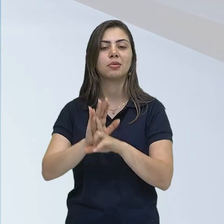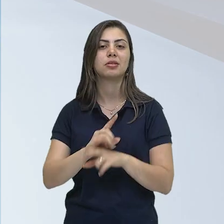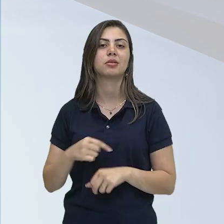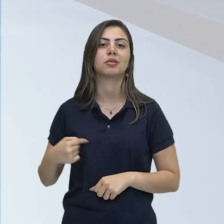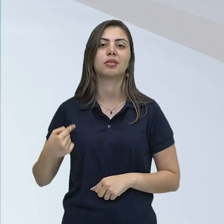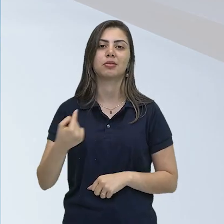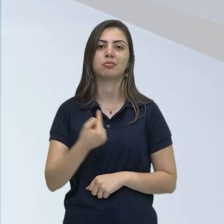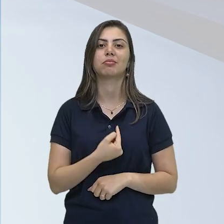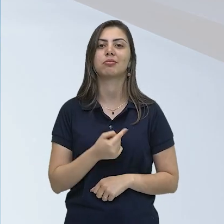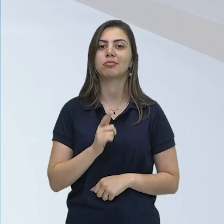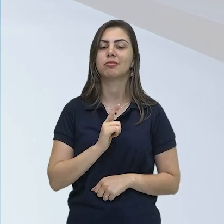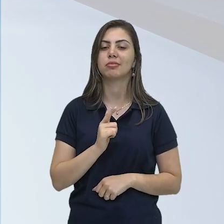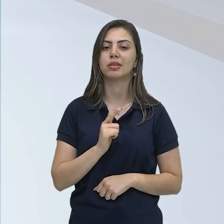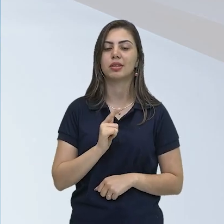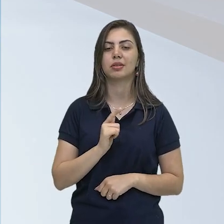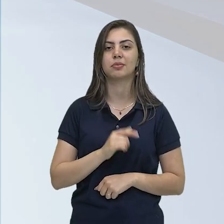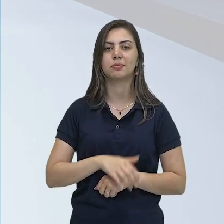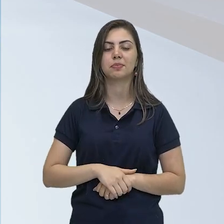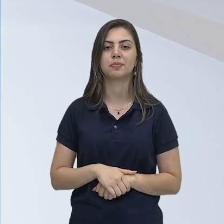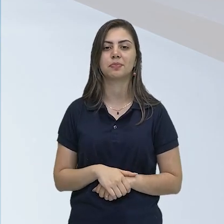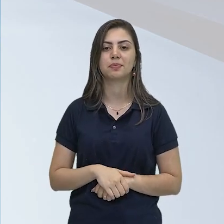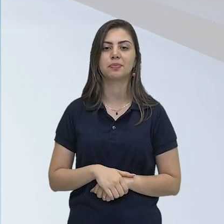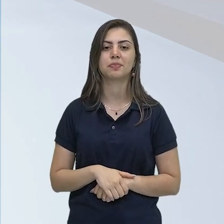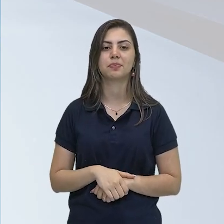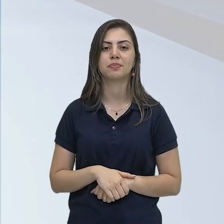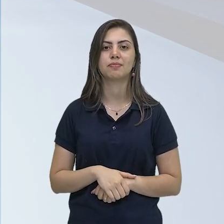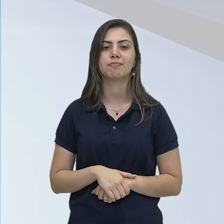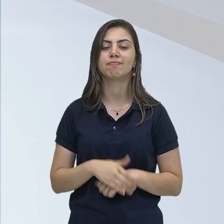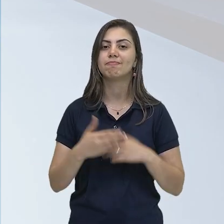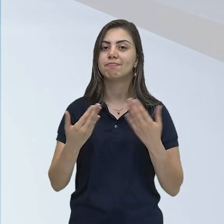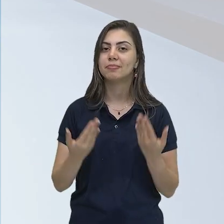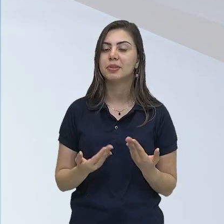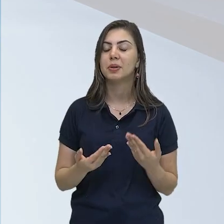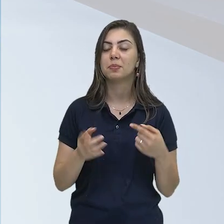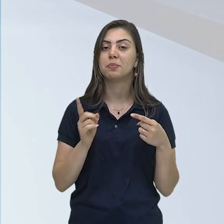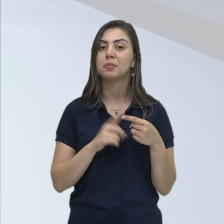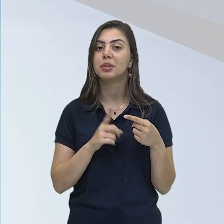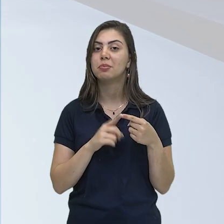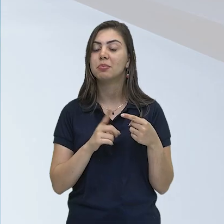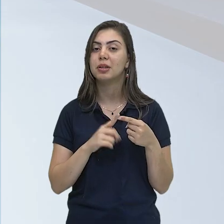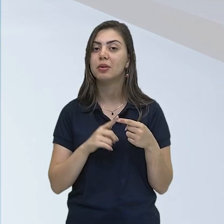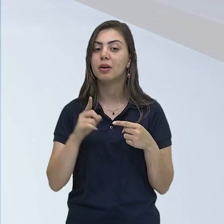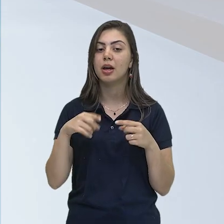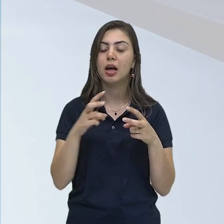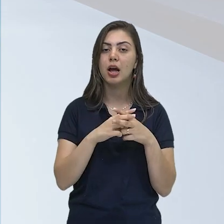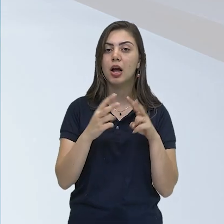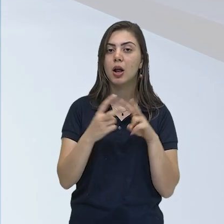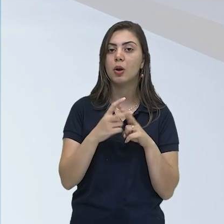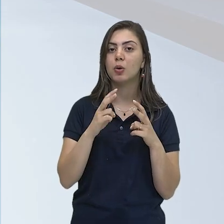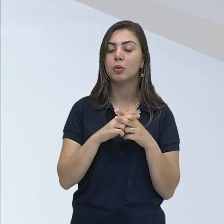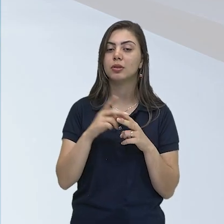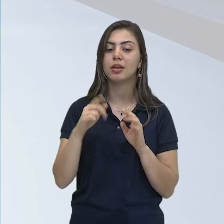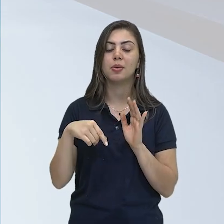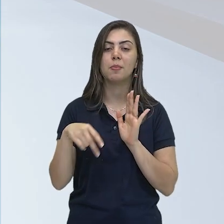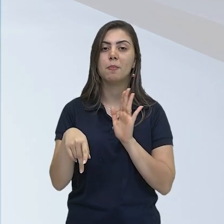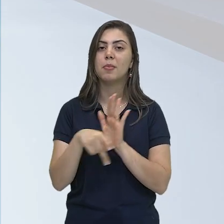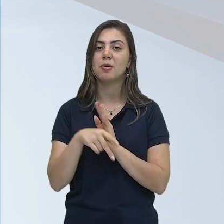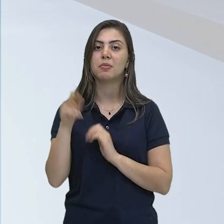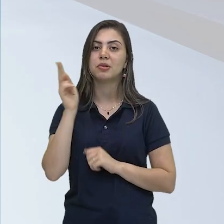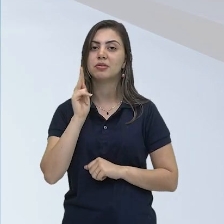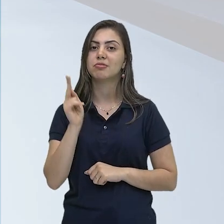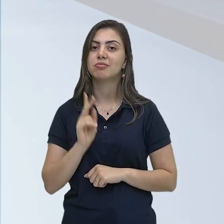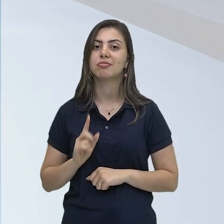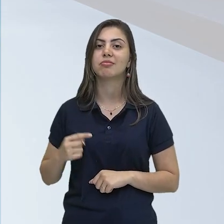outros países, em outras culturas. Então, um dos primeiros pontos é que as lutas reforçam a nossa história, a